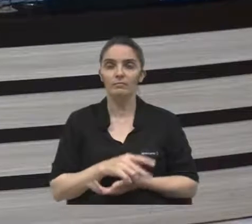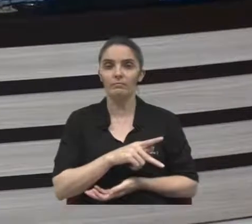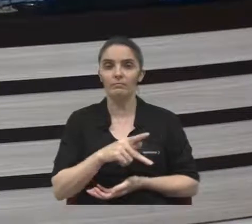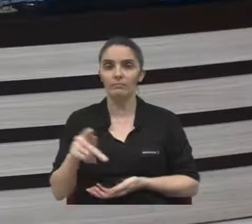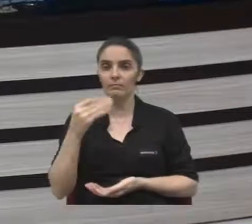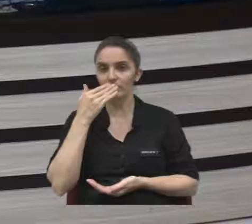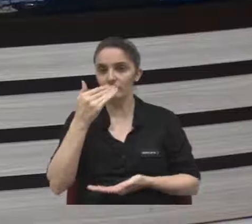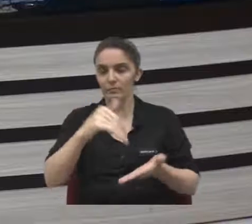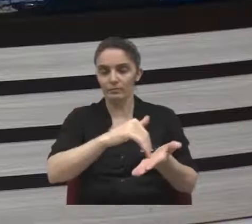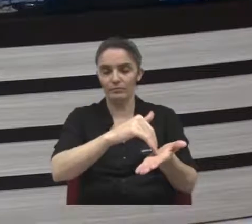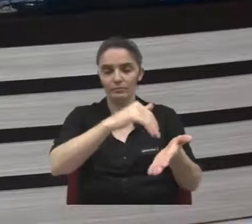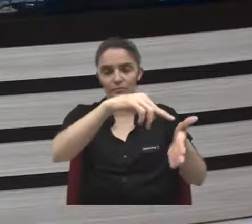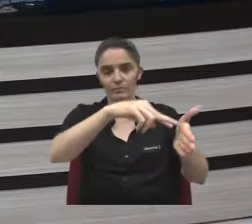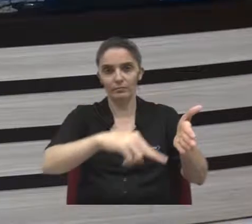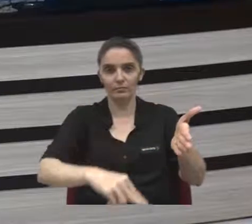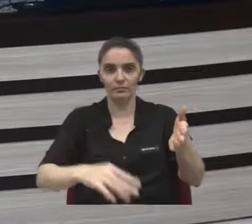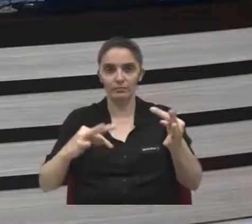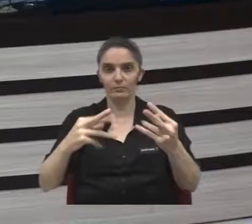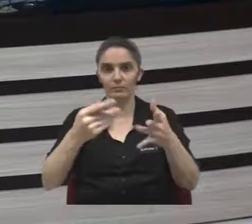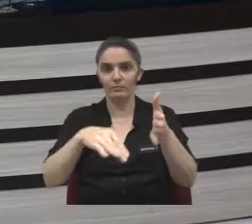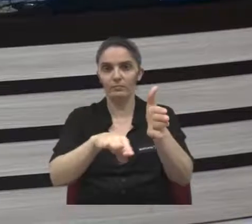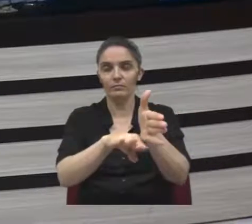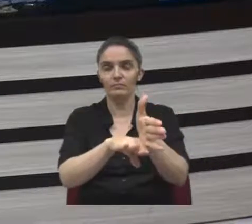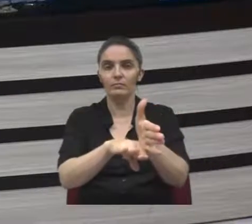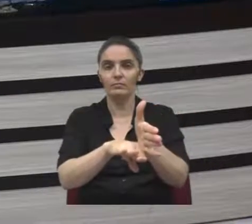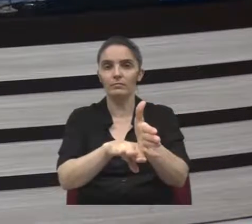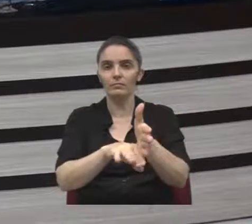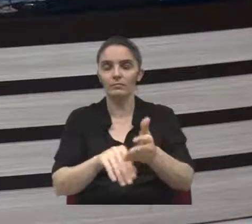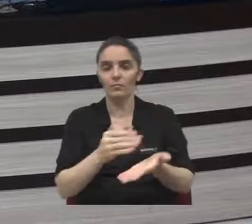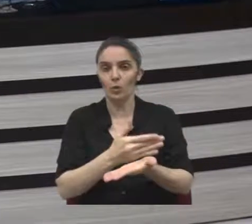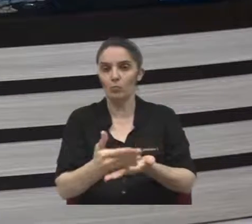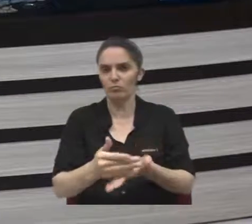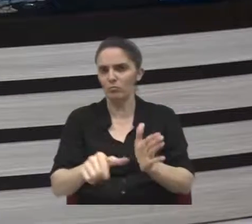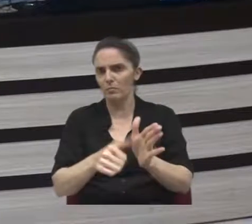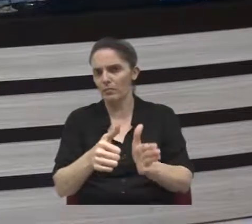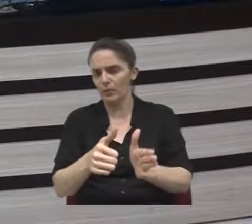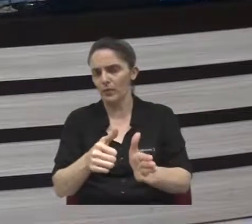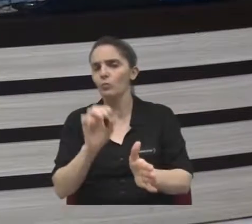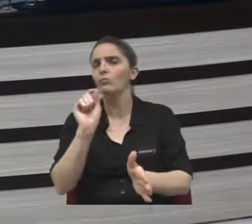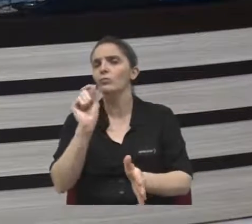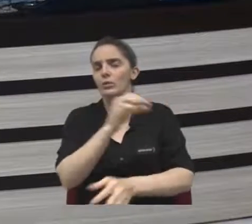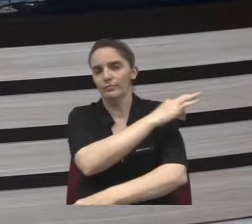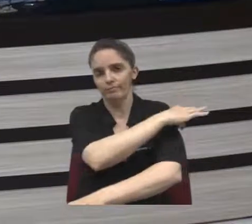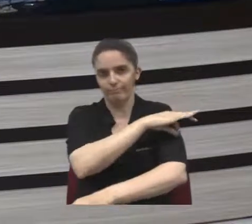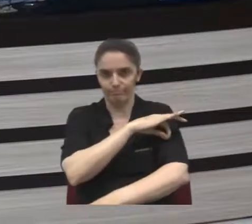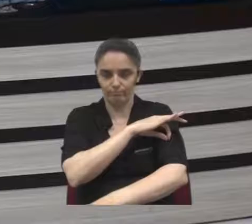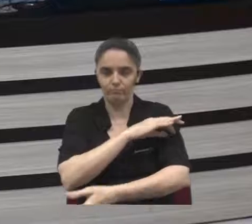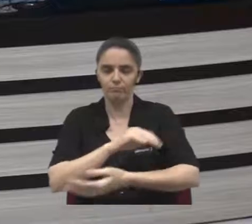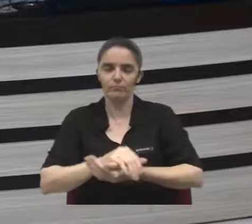a leitura da matéria do expediente. Iniciamos pelas matérias recebidas do senhor prefeito.